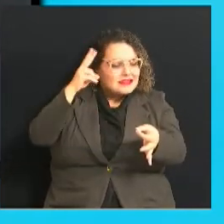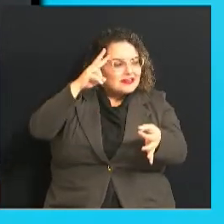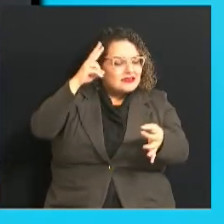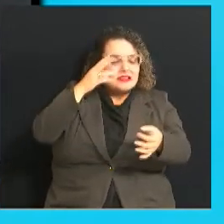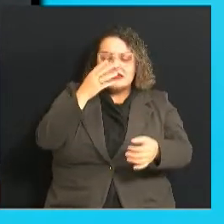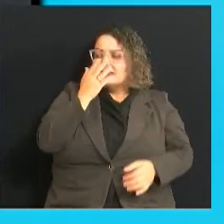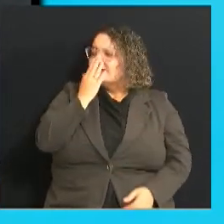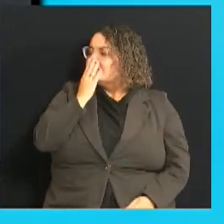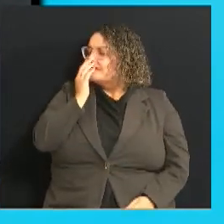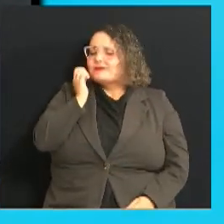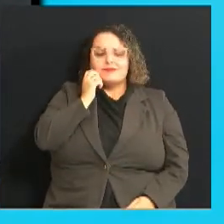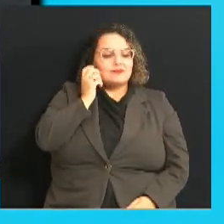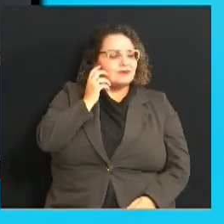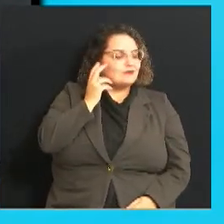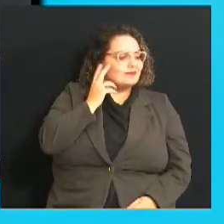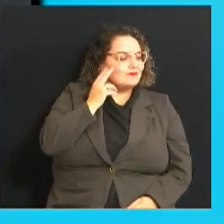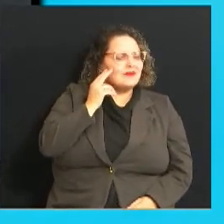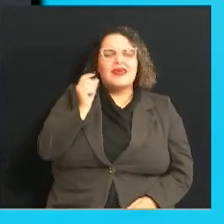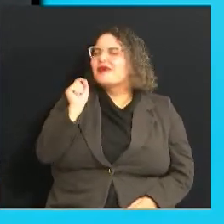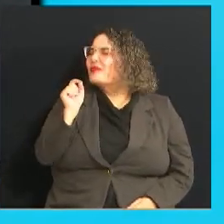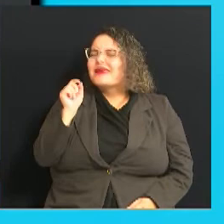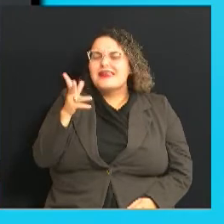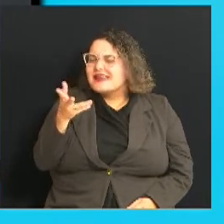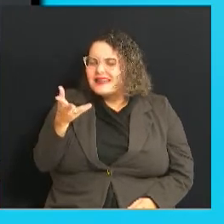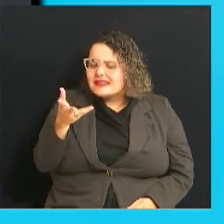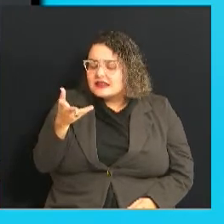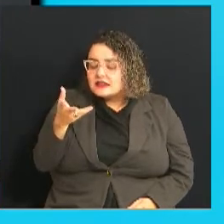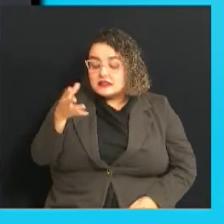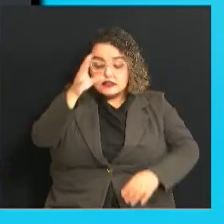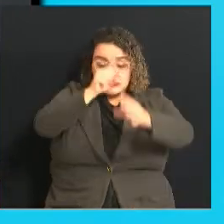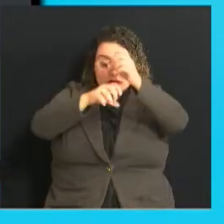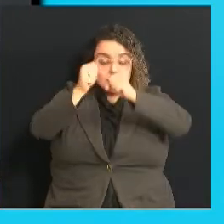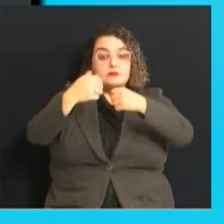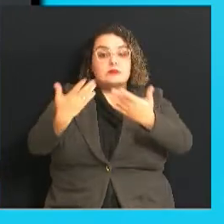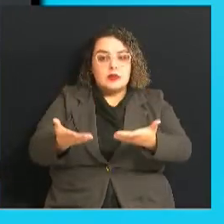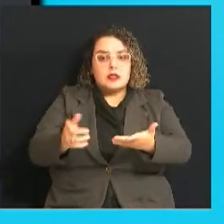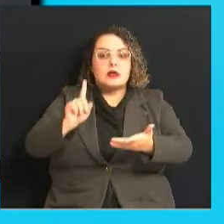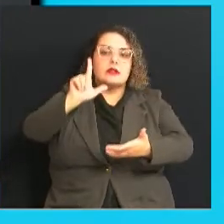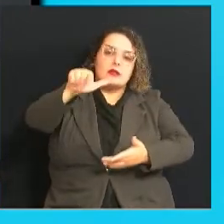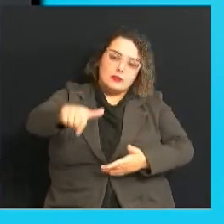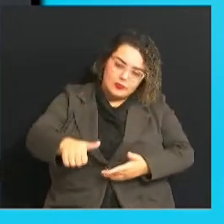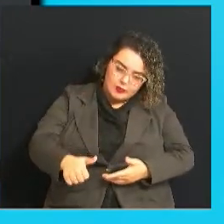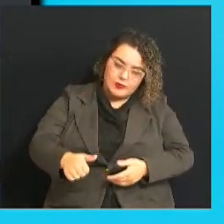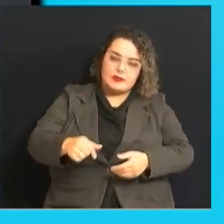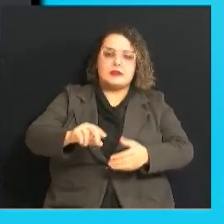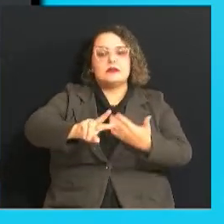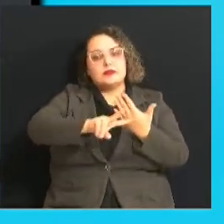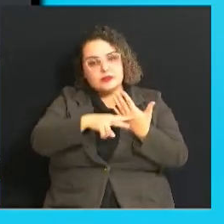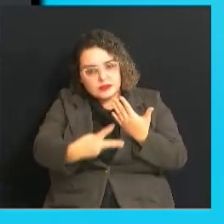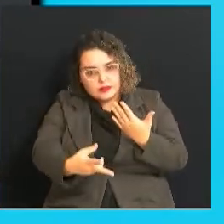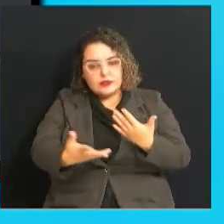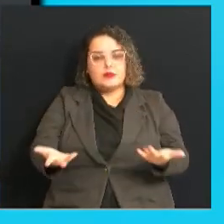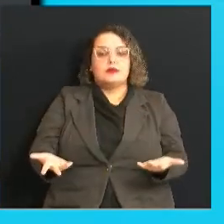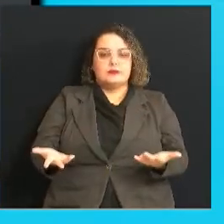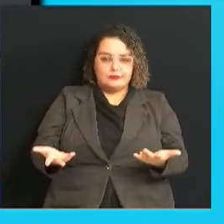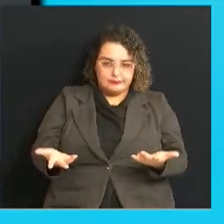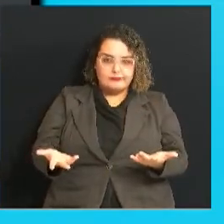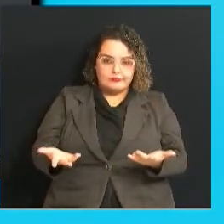aprender aquela atividade para depois recordar com eficiência. Então, dá a sensação que a gente